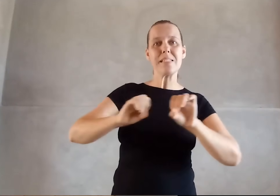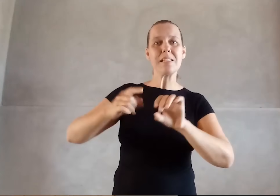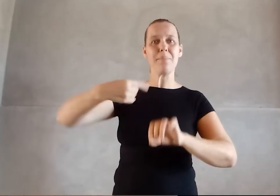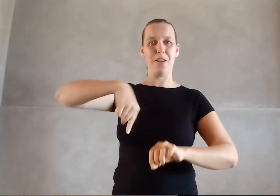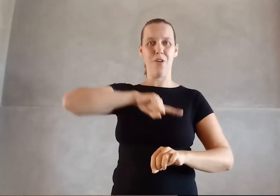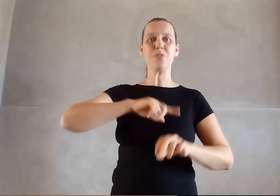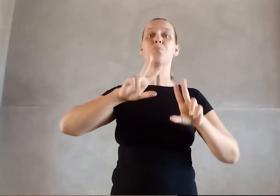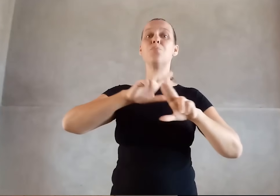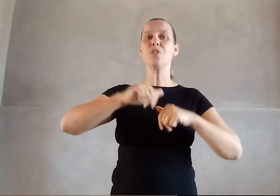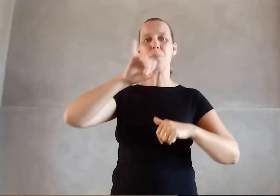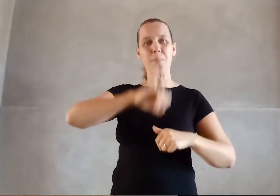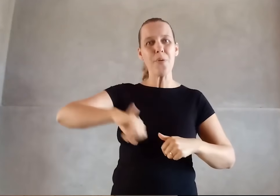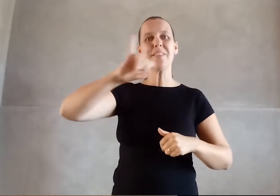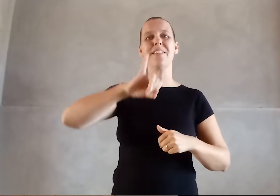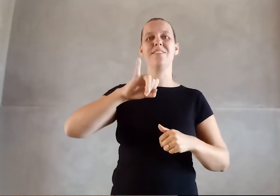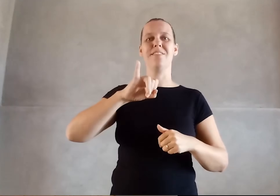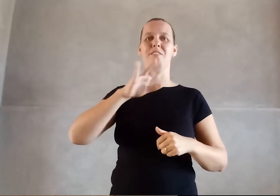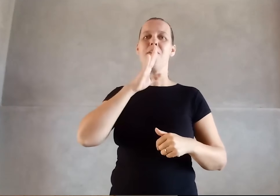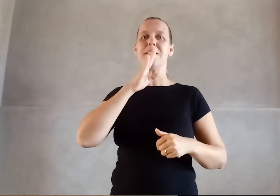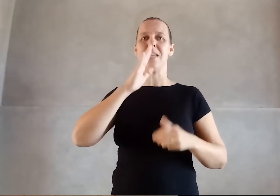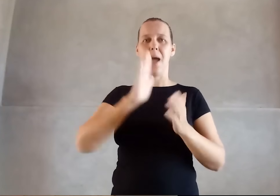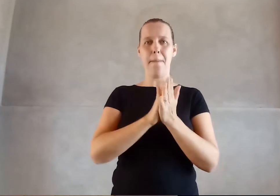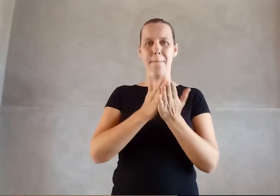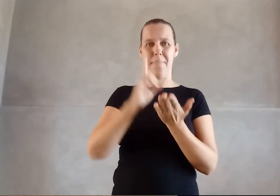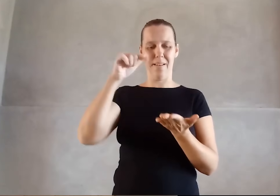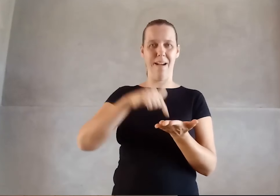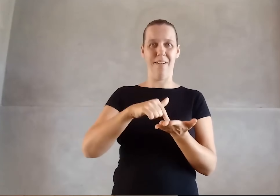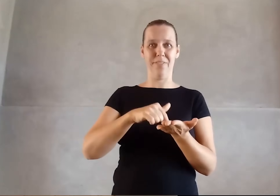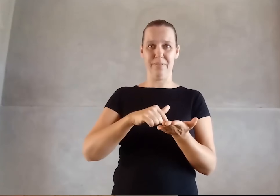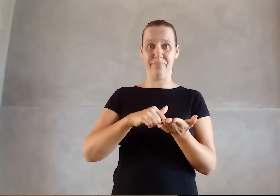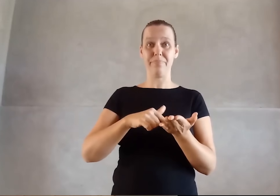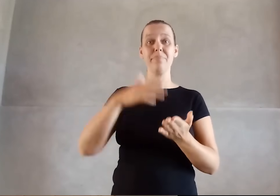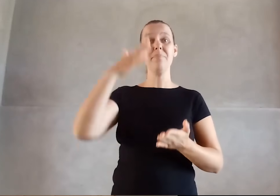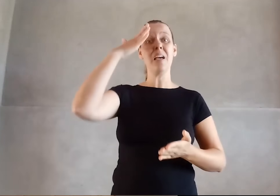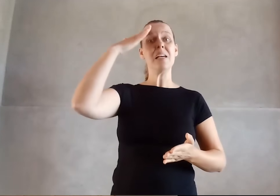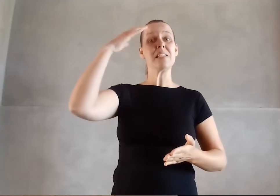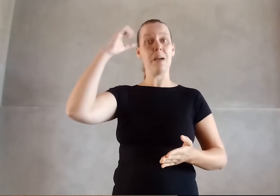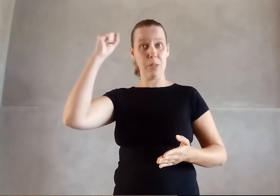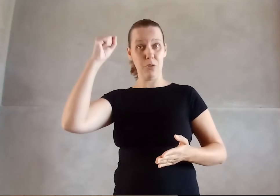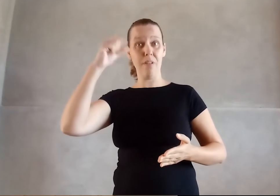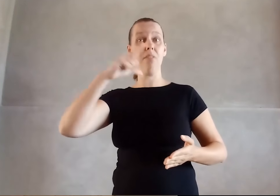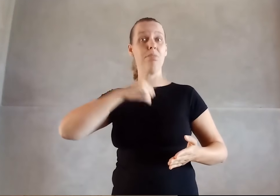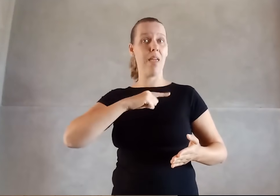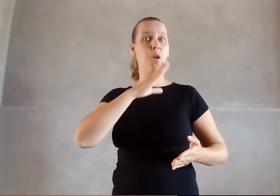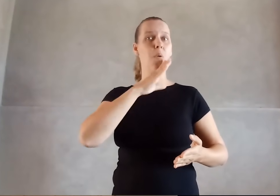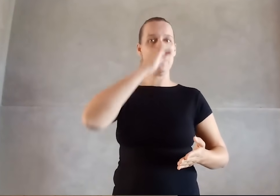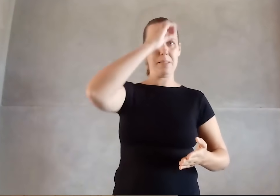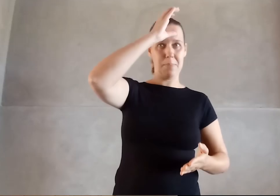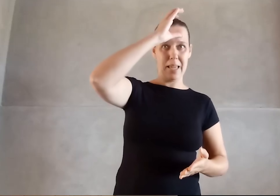Deus nos ensina, com aquilo que Deus nos propõe. Por isso a importância de conhecer a palavra de Deus. Porque